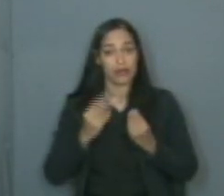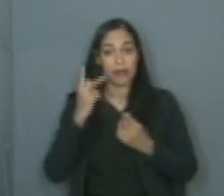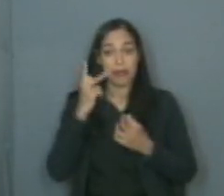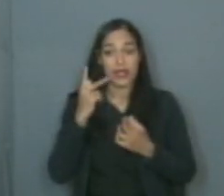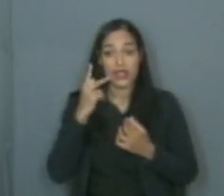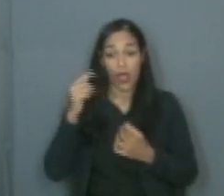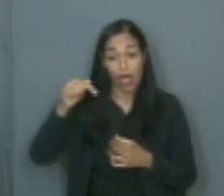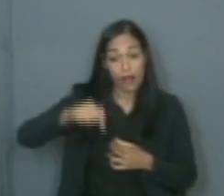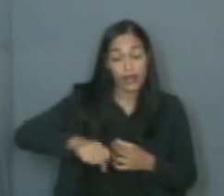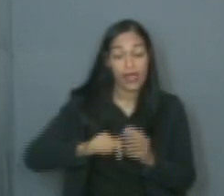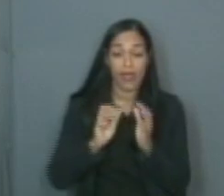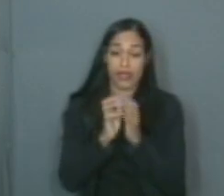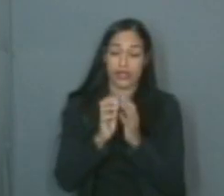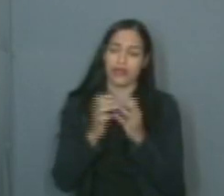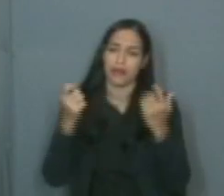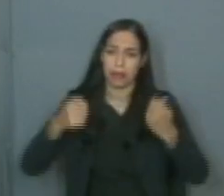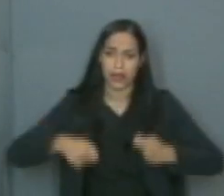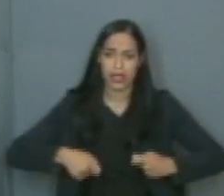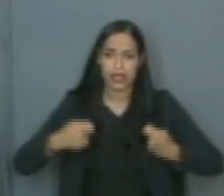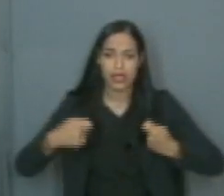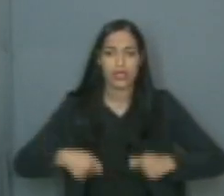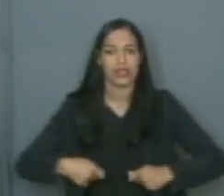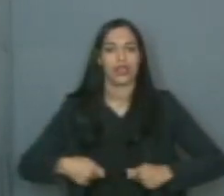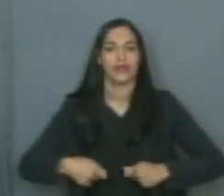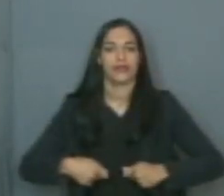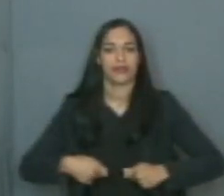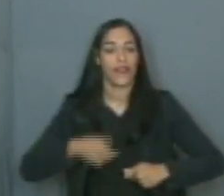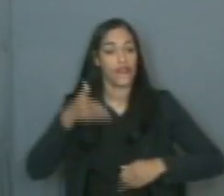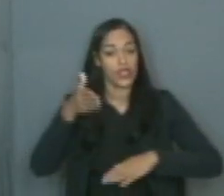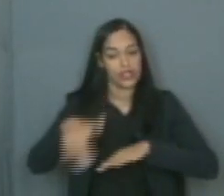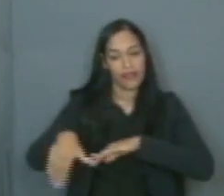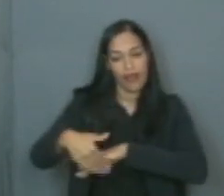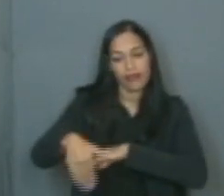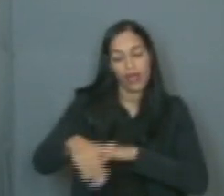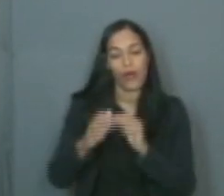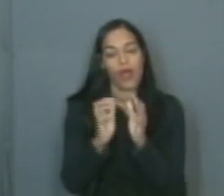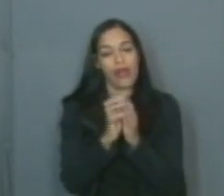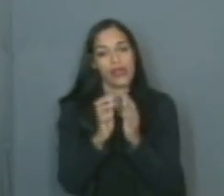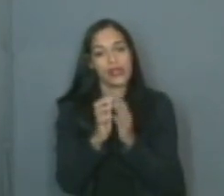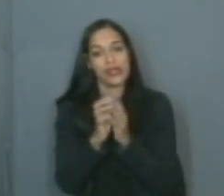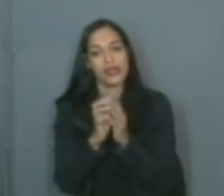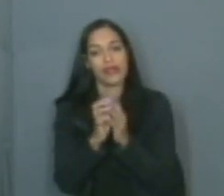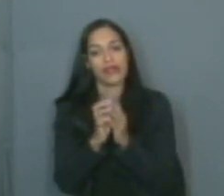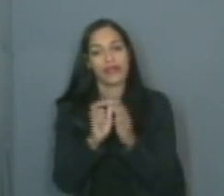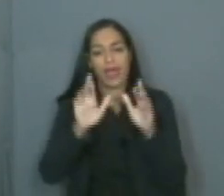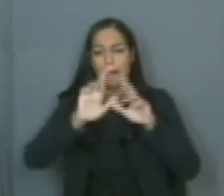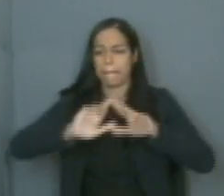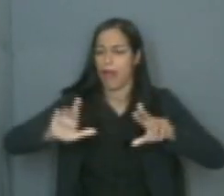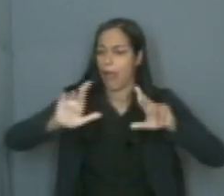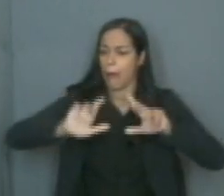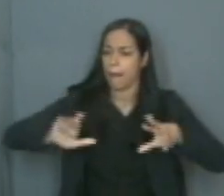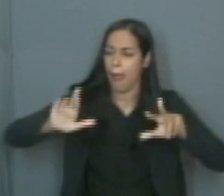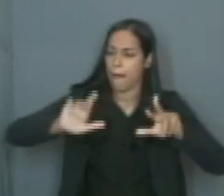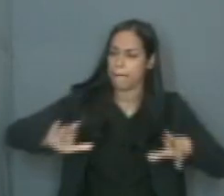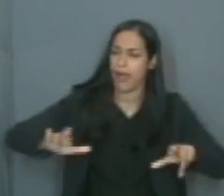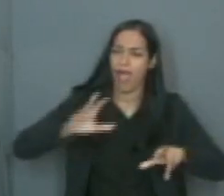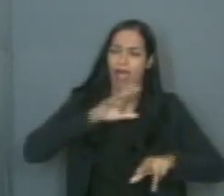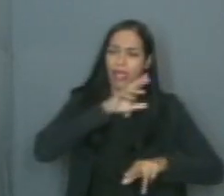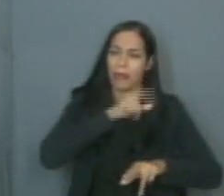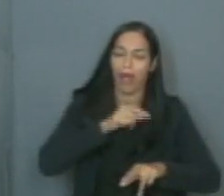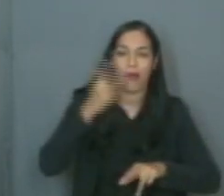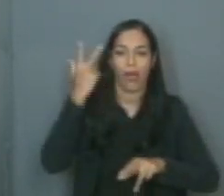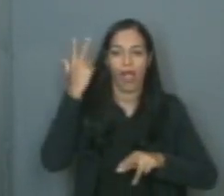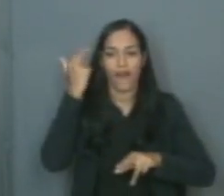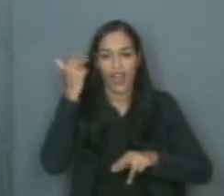Recife precisa fazer isso, Luiz. Por quê? Você vai nas ruas do Recife e a gente vê diversos cavalos sendo maltratados